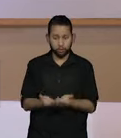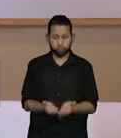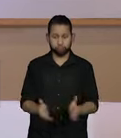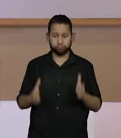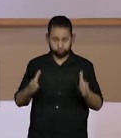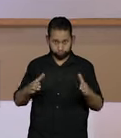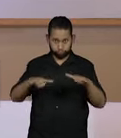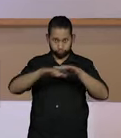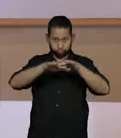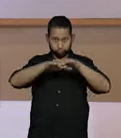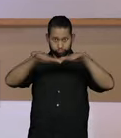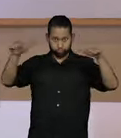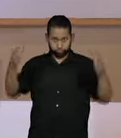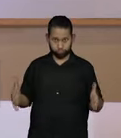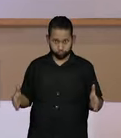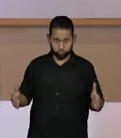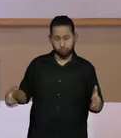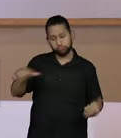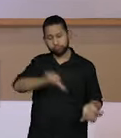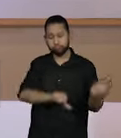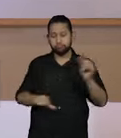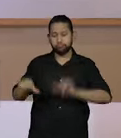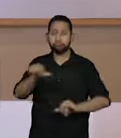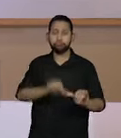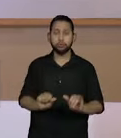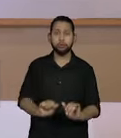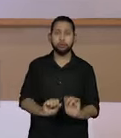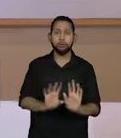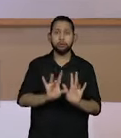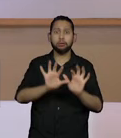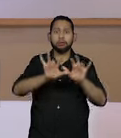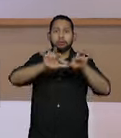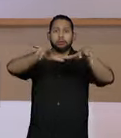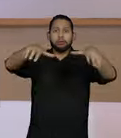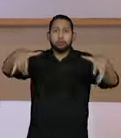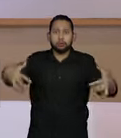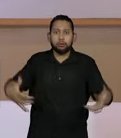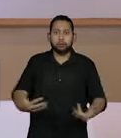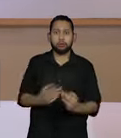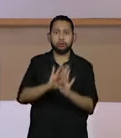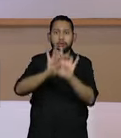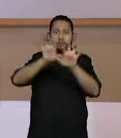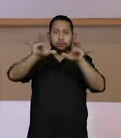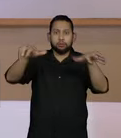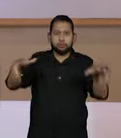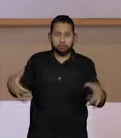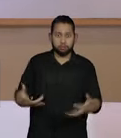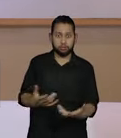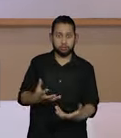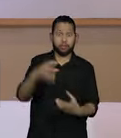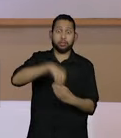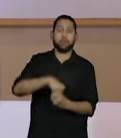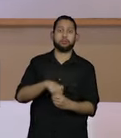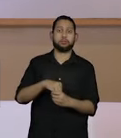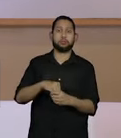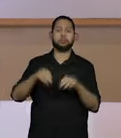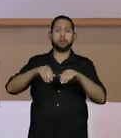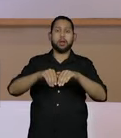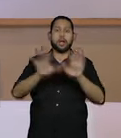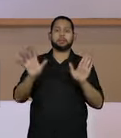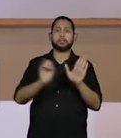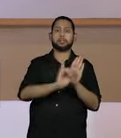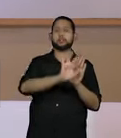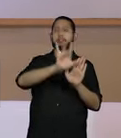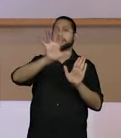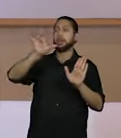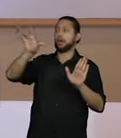sistema fechado. As leis de Lavoisier, a gente compara o que nós tínhamos